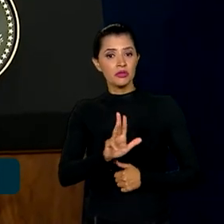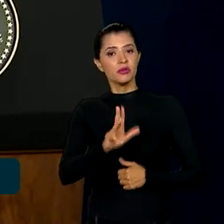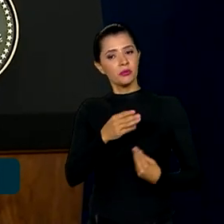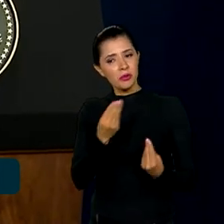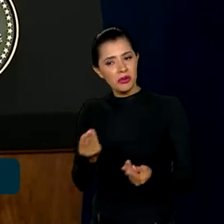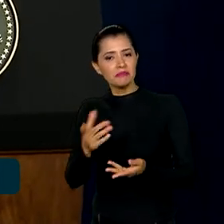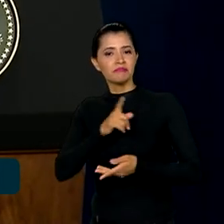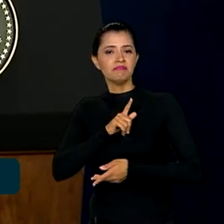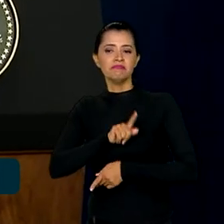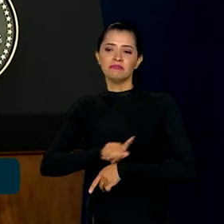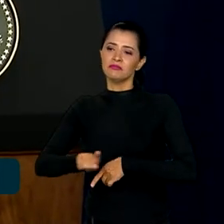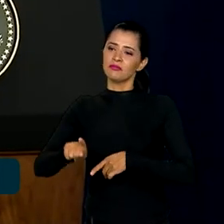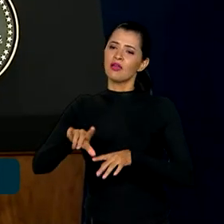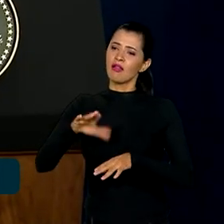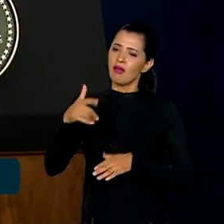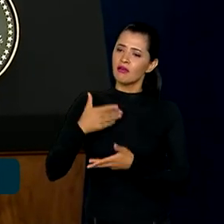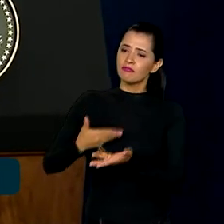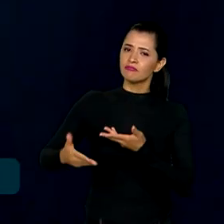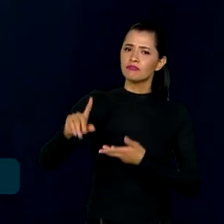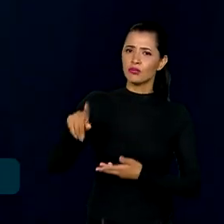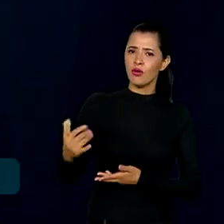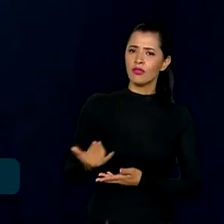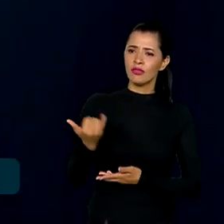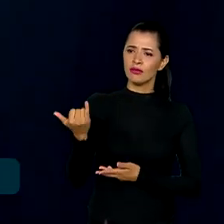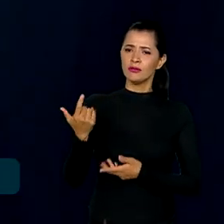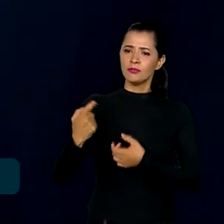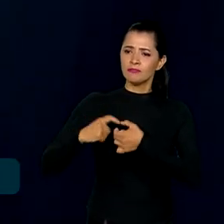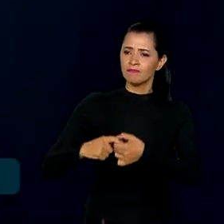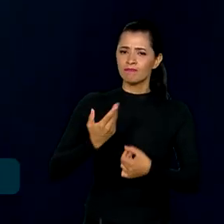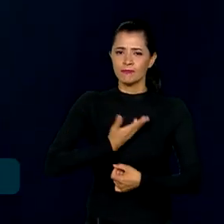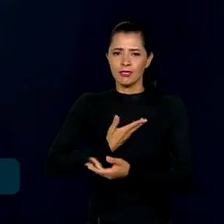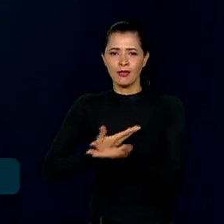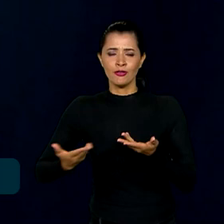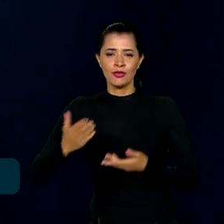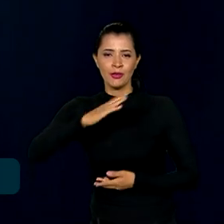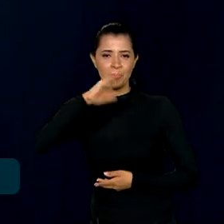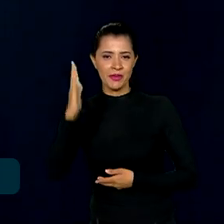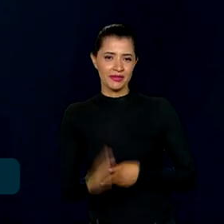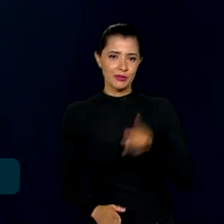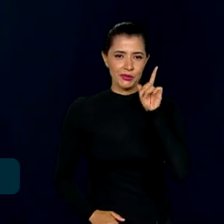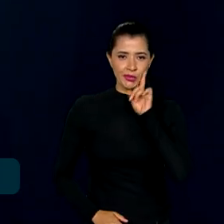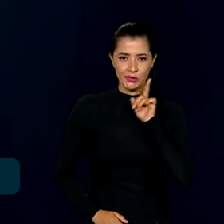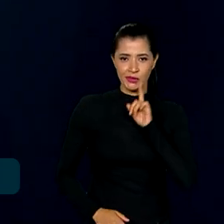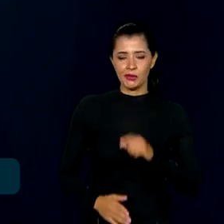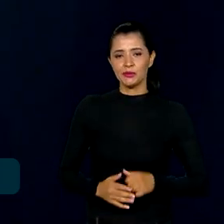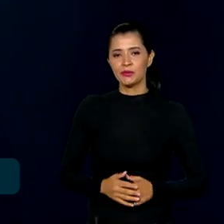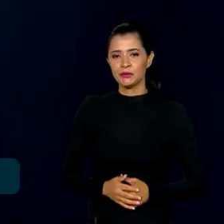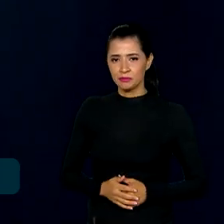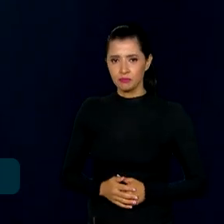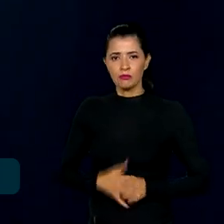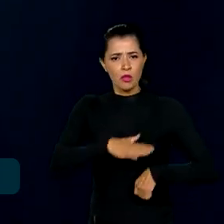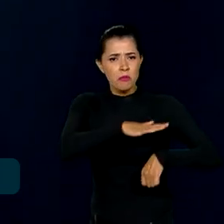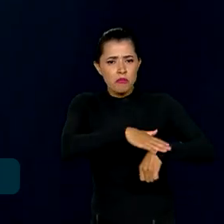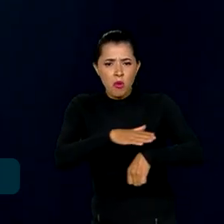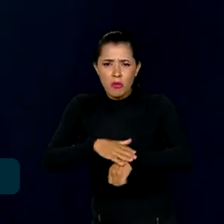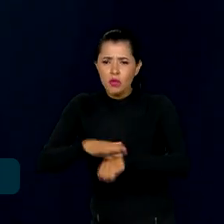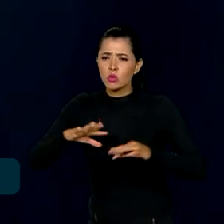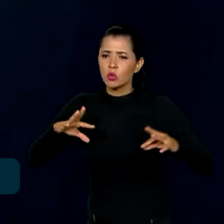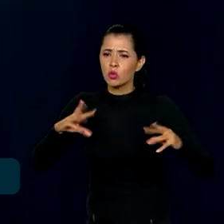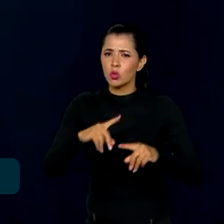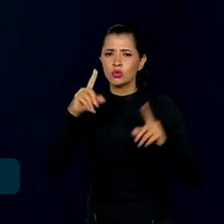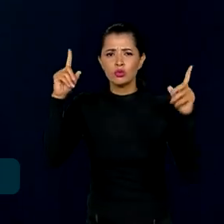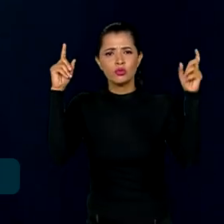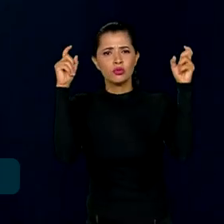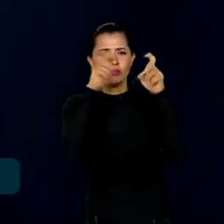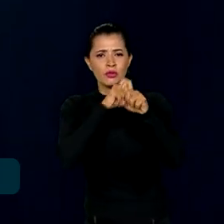gentileza, deixou clara a importância da parceria e da amizade entre Brasil e Estados Unidos. Em todos os momentos difíceis que o